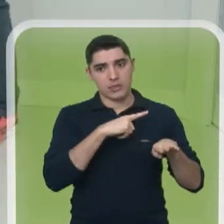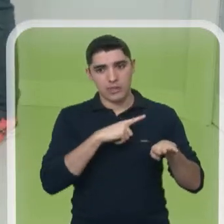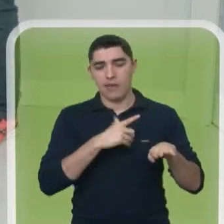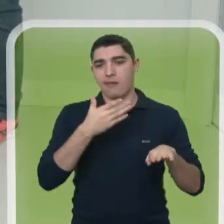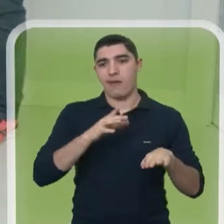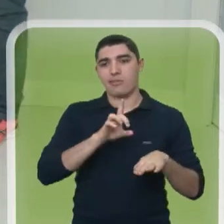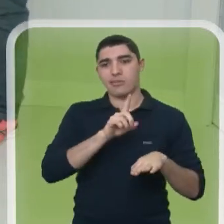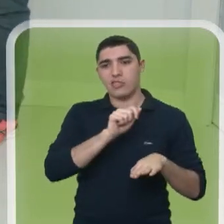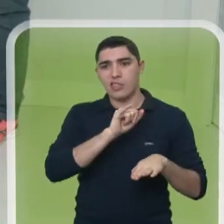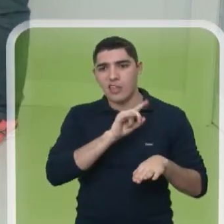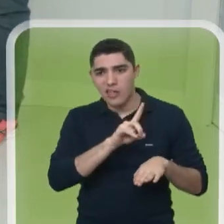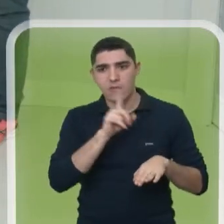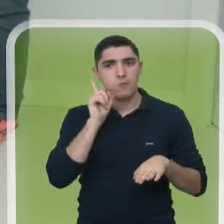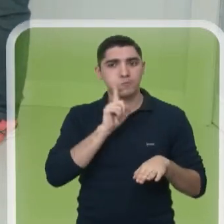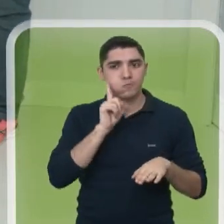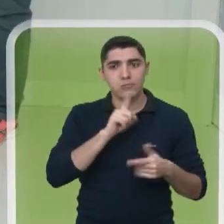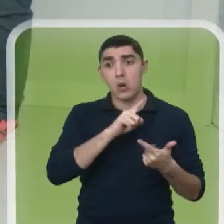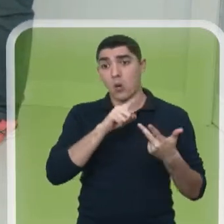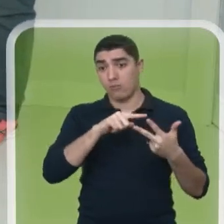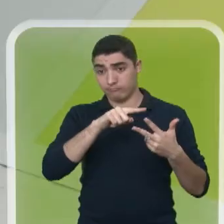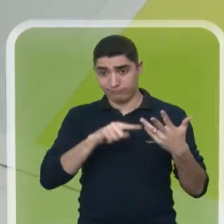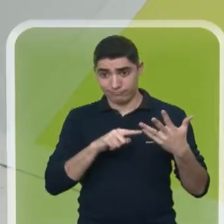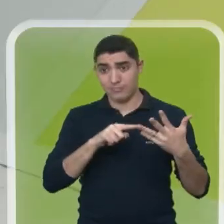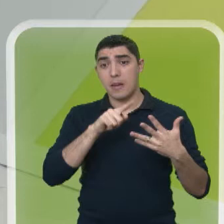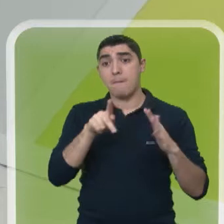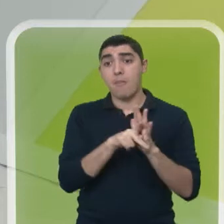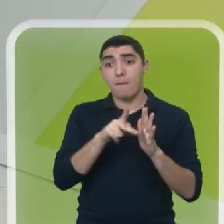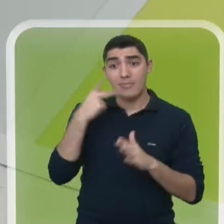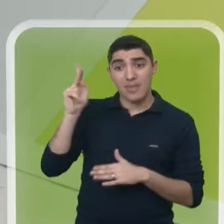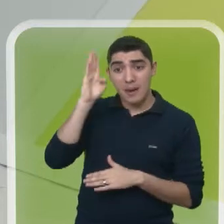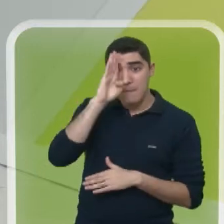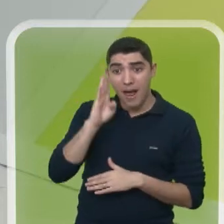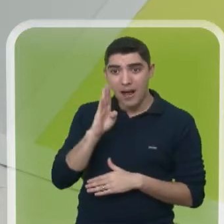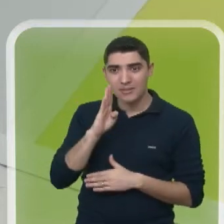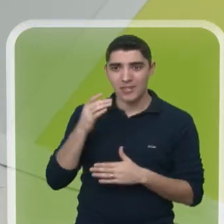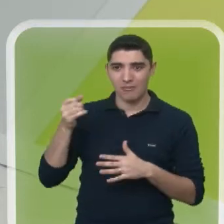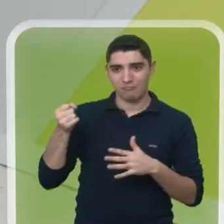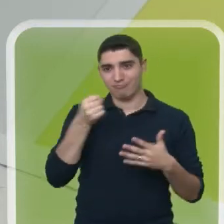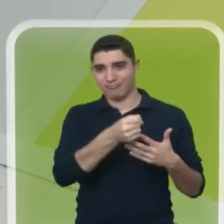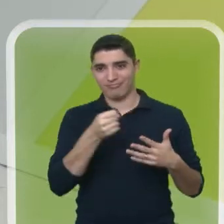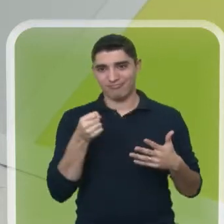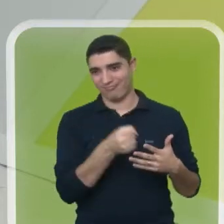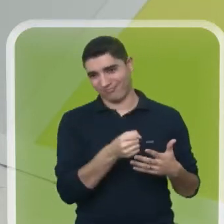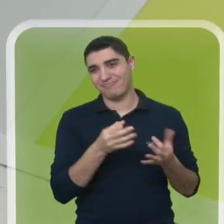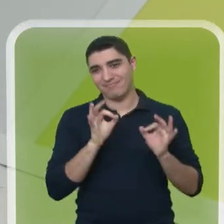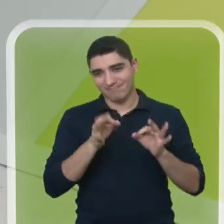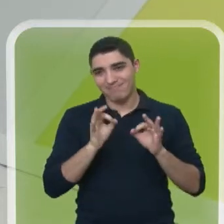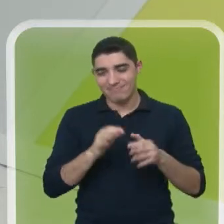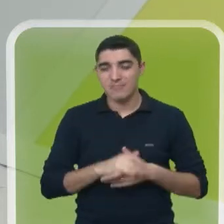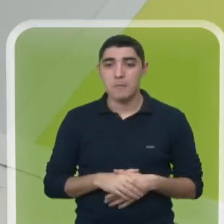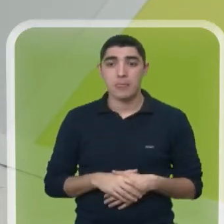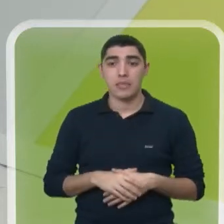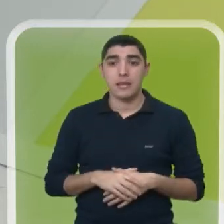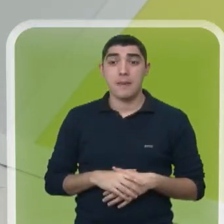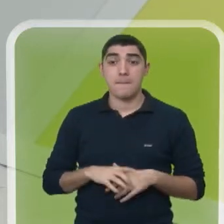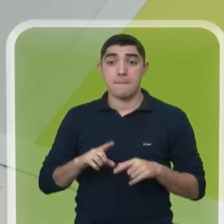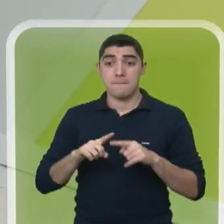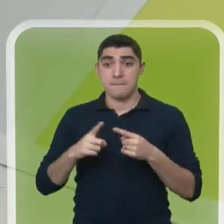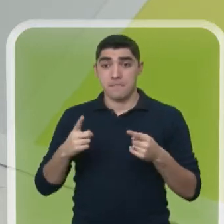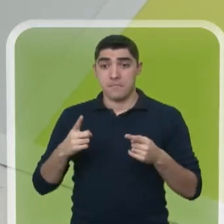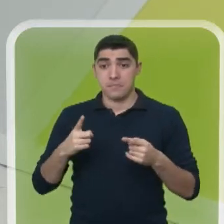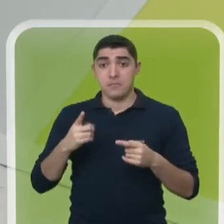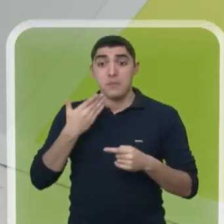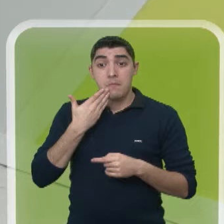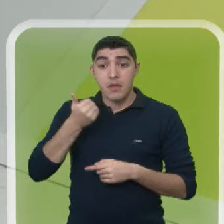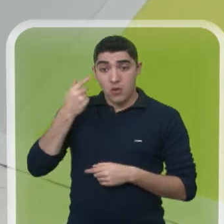Jackson arrebentando também. E eu peguei uns números aqui, Brunão, que é sempre legal. O basquete é muito em cima de números, de estatística. Os melhores